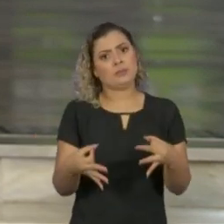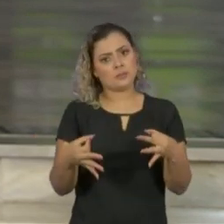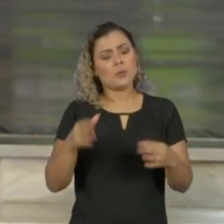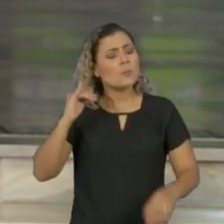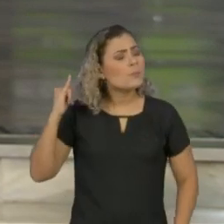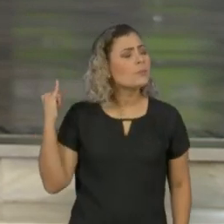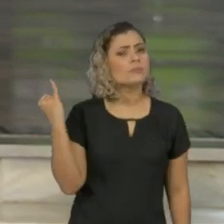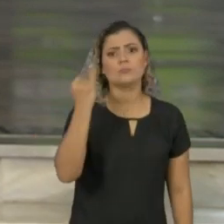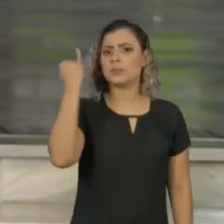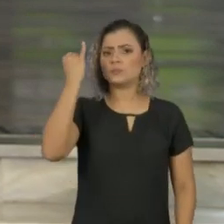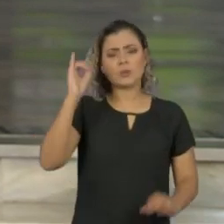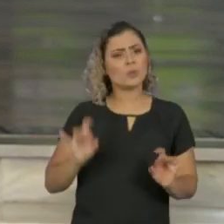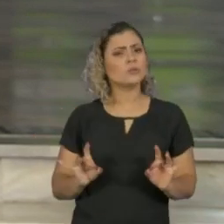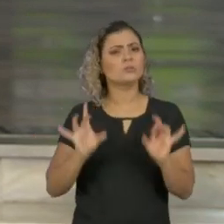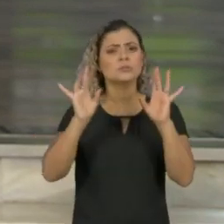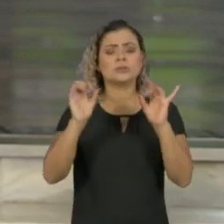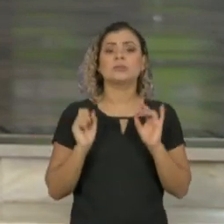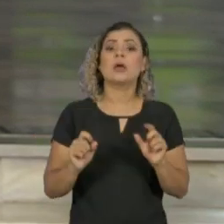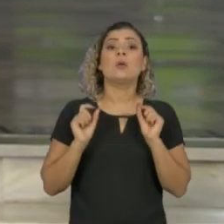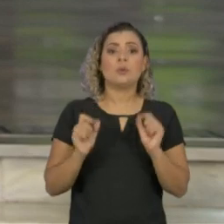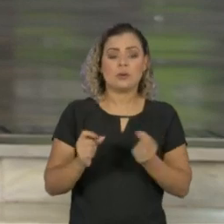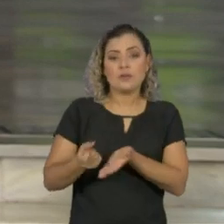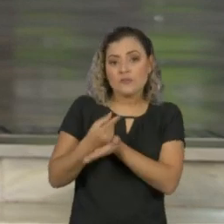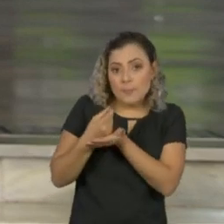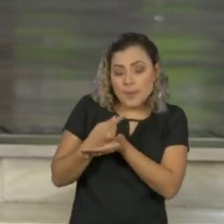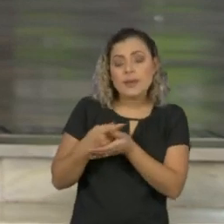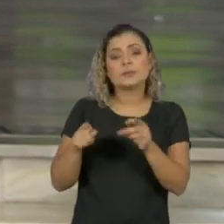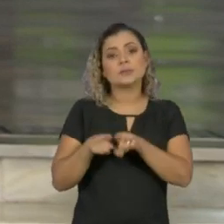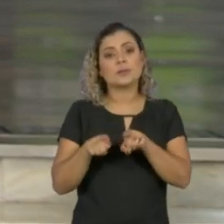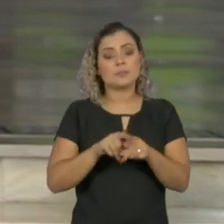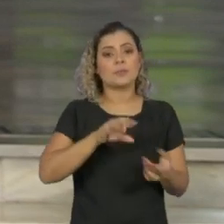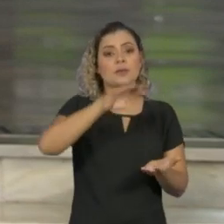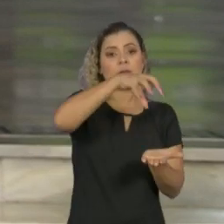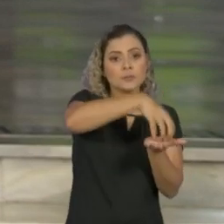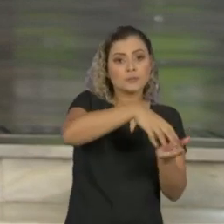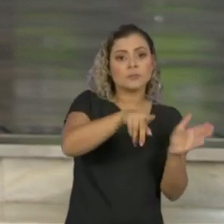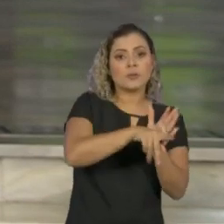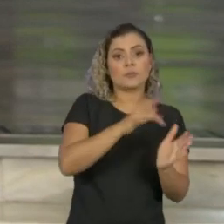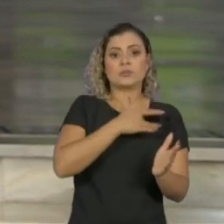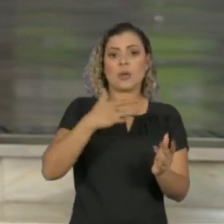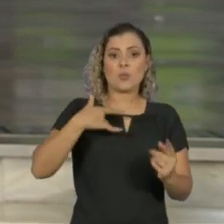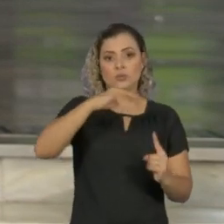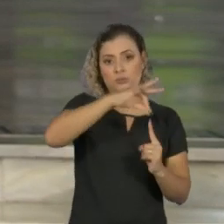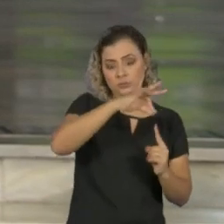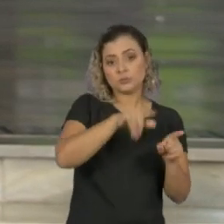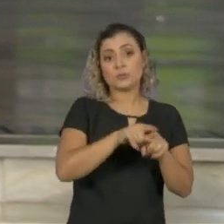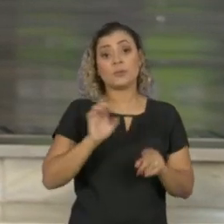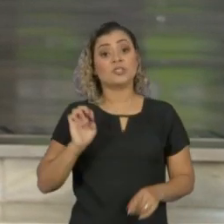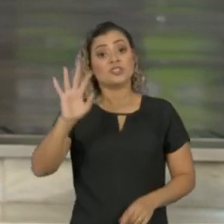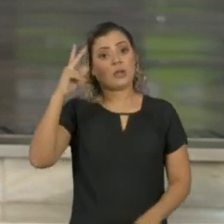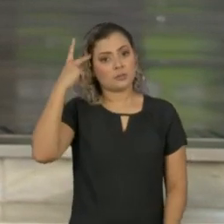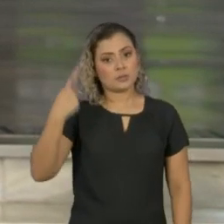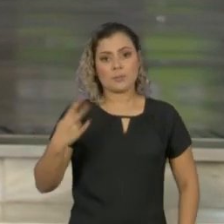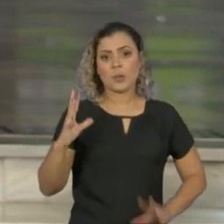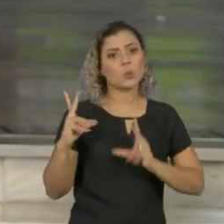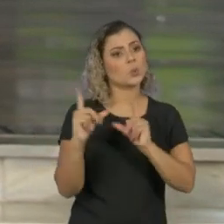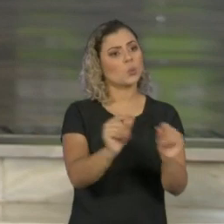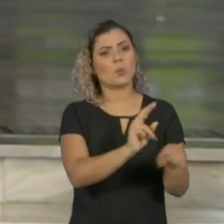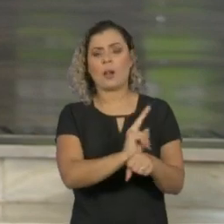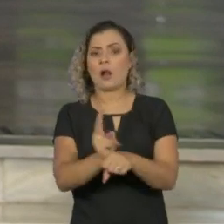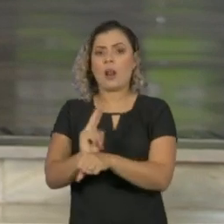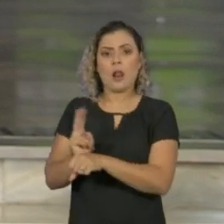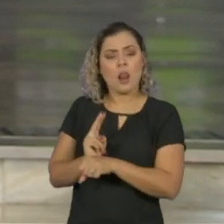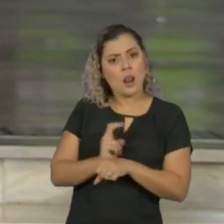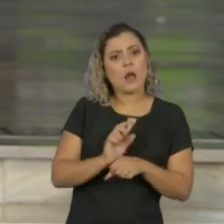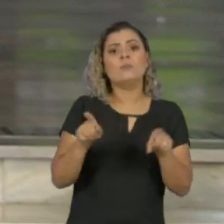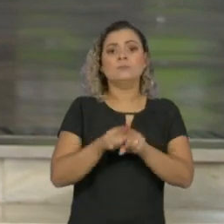de supermercados, farmácias, postos e unidades de saúde em todo o Estado de São Paulo, inclusive com a